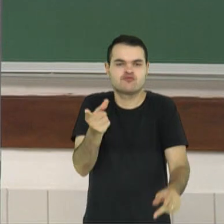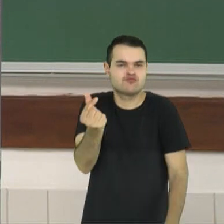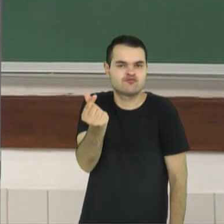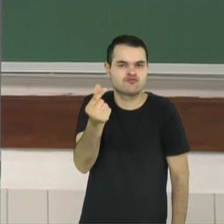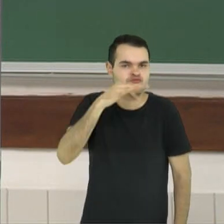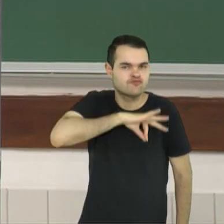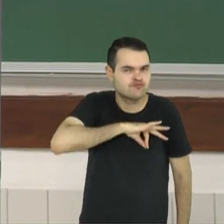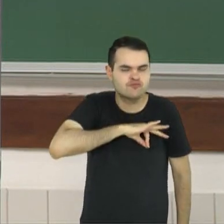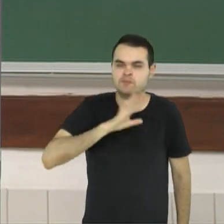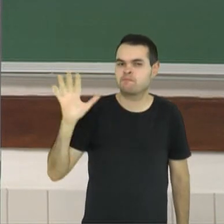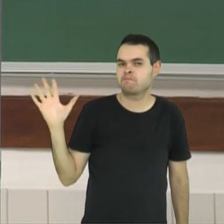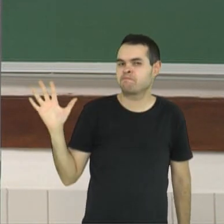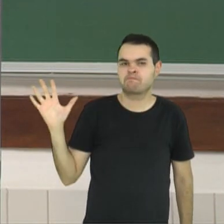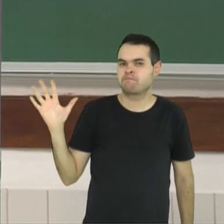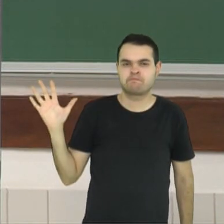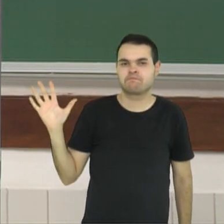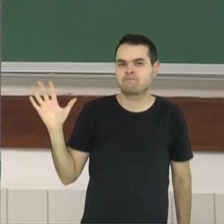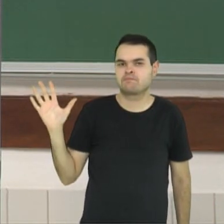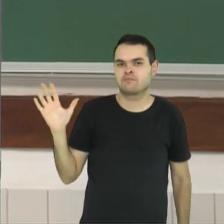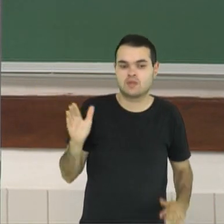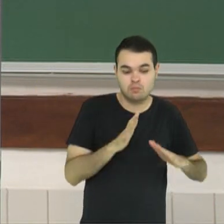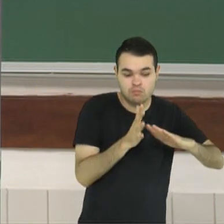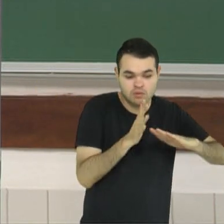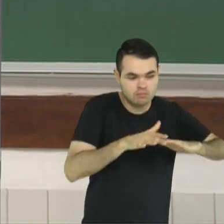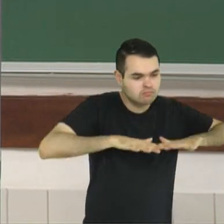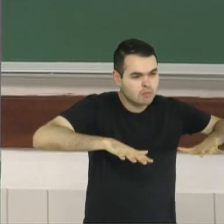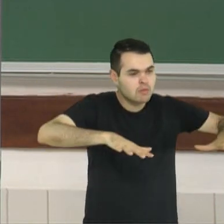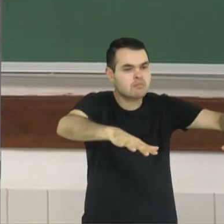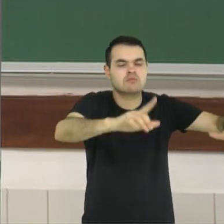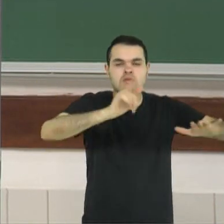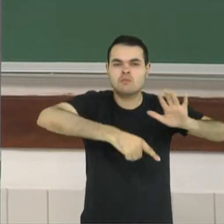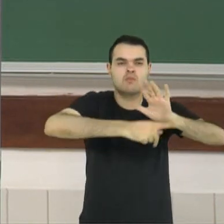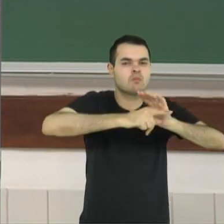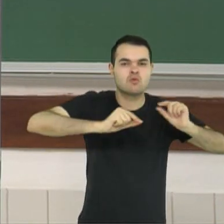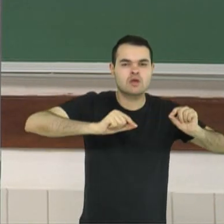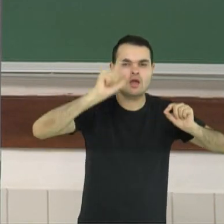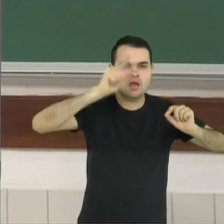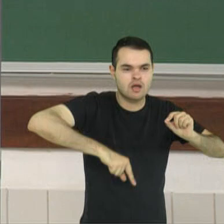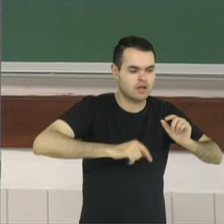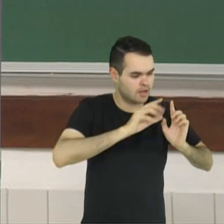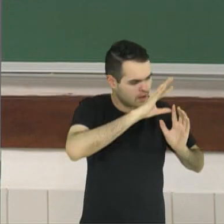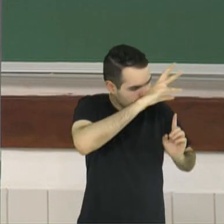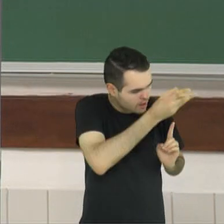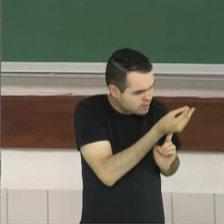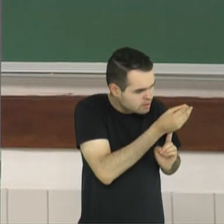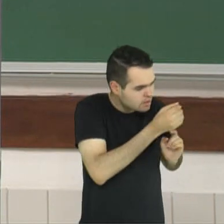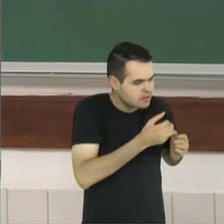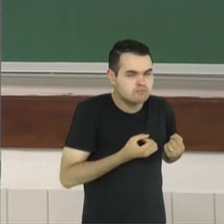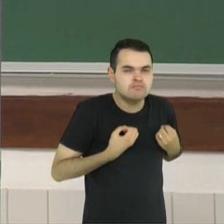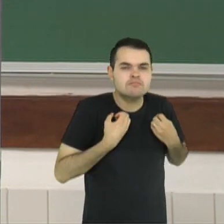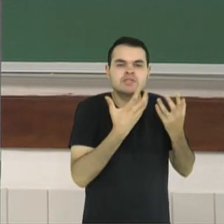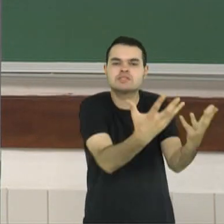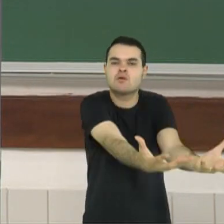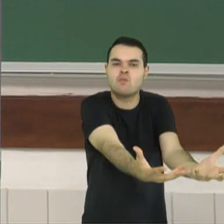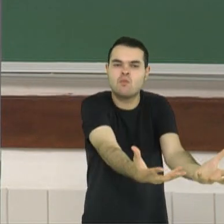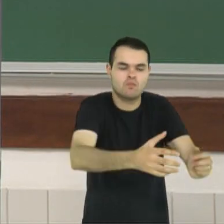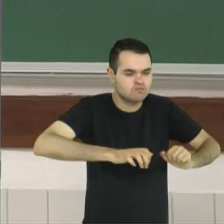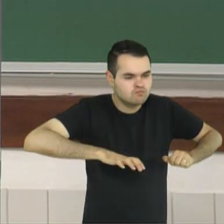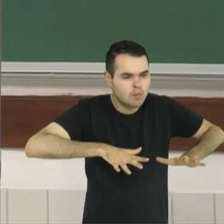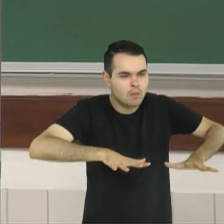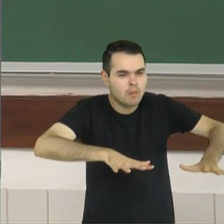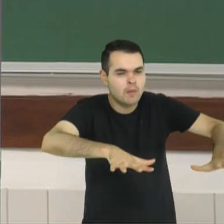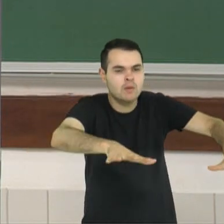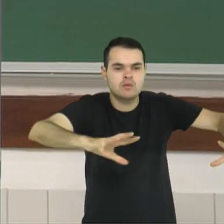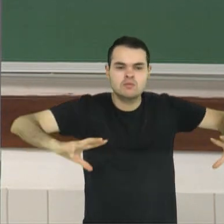Não. O meio contemporâneo, o movimento contemporâneo, ele quer que a arte seja um meio de expressão, um meio que as pessoas